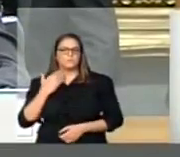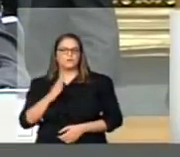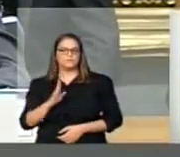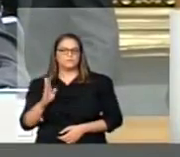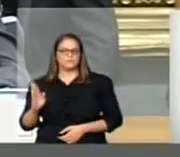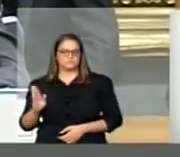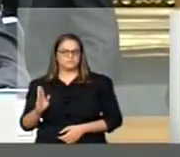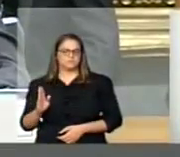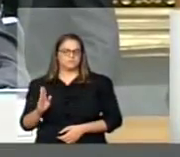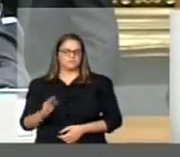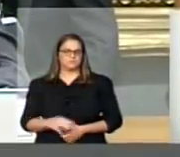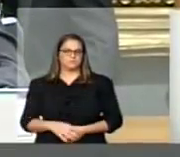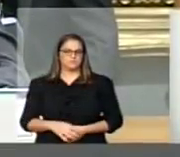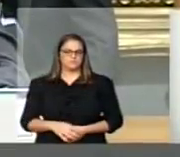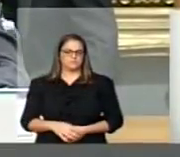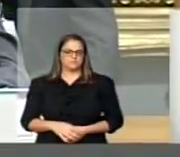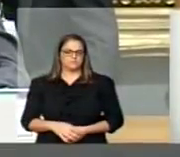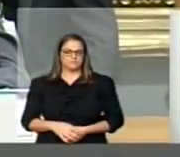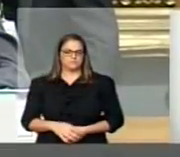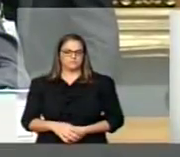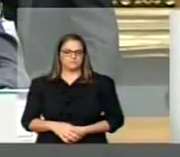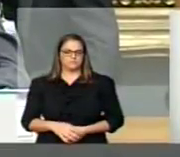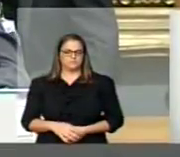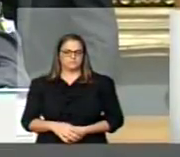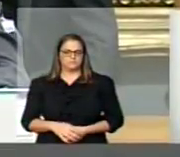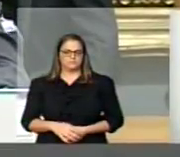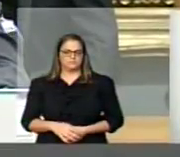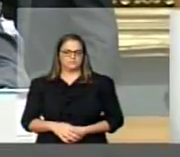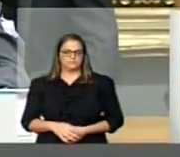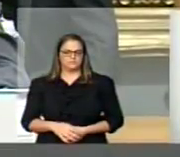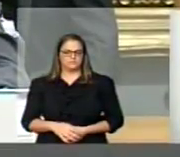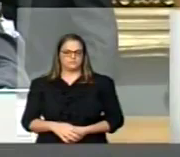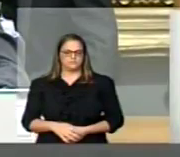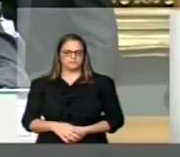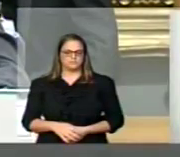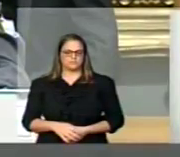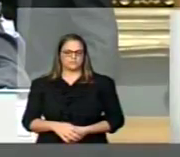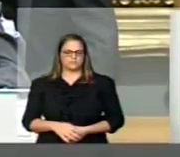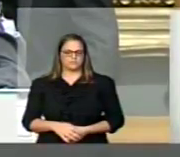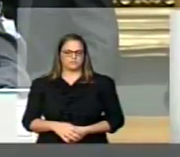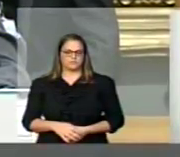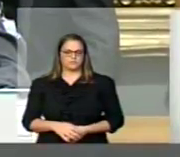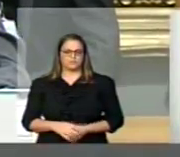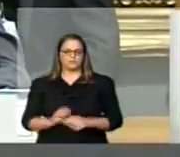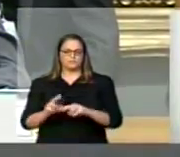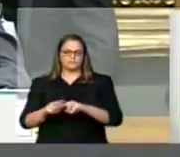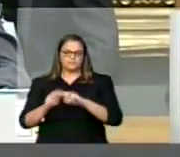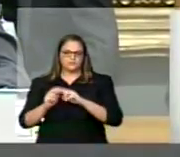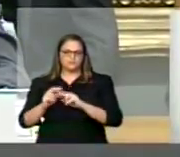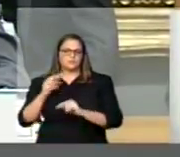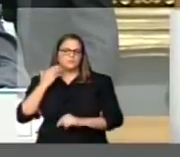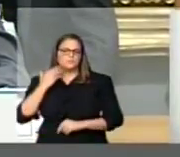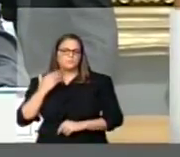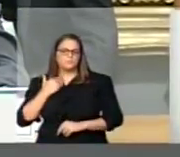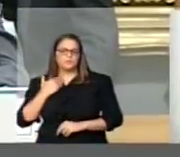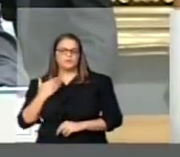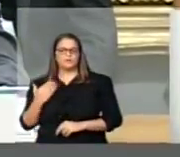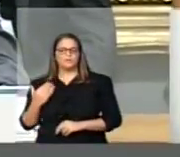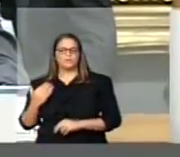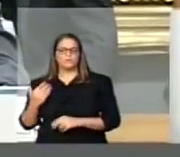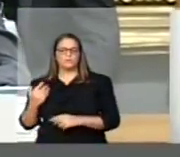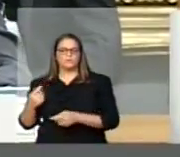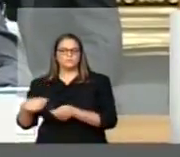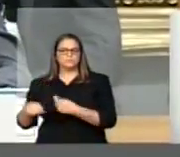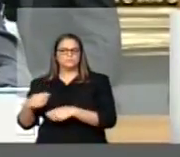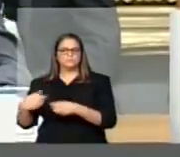estariam canalizando parte considerável de seus recursos captados no setor privado para financiar a despesa pública corrente do